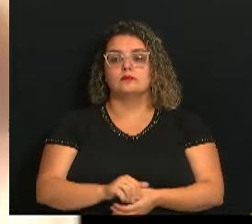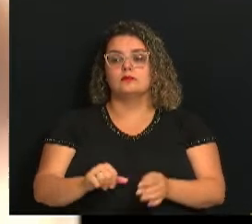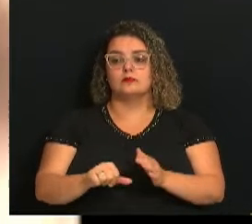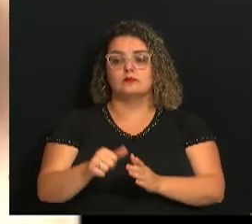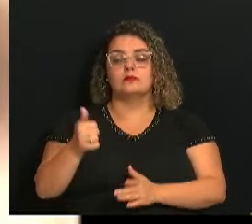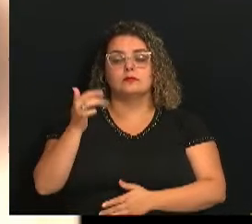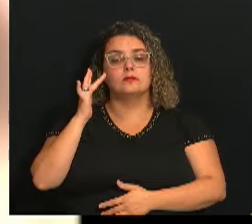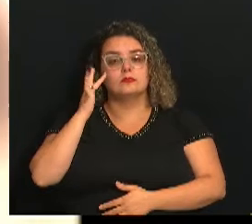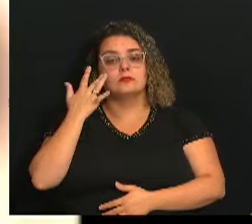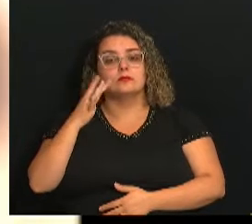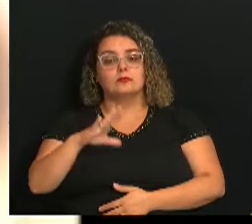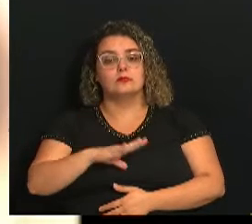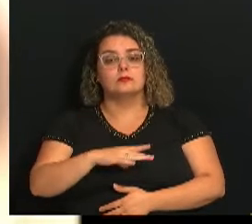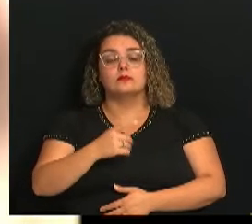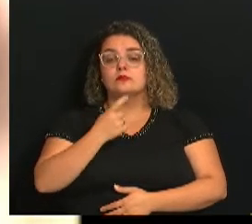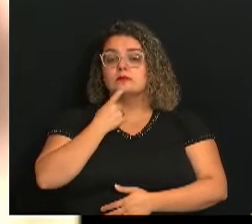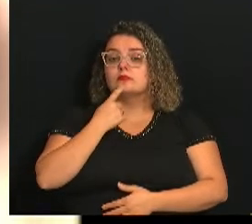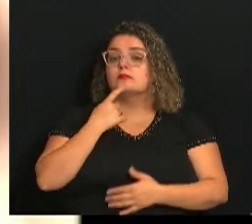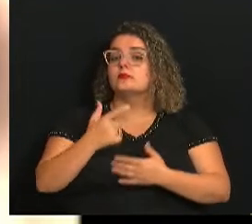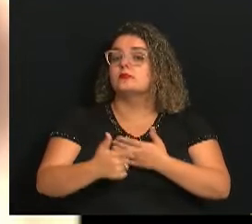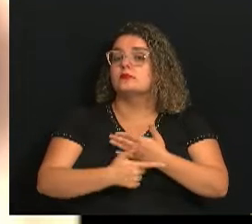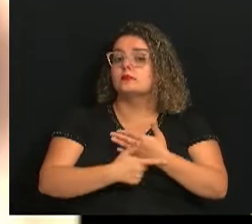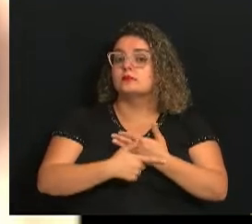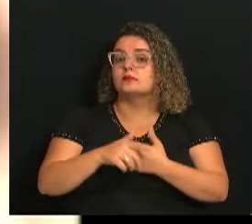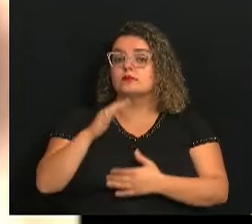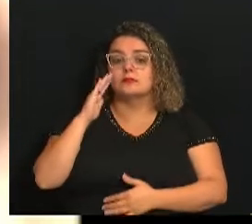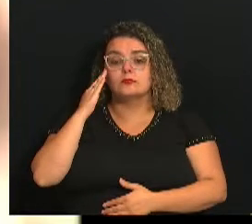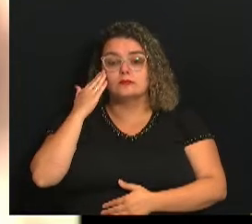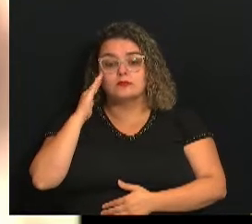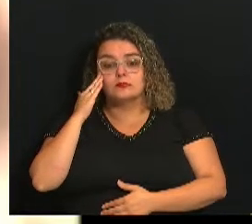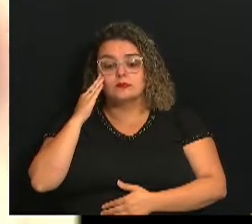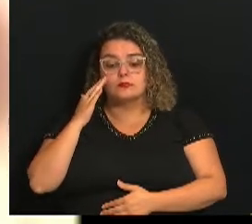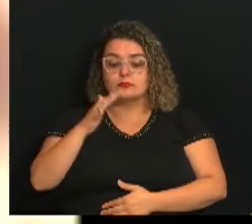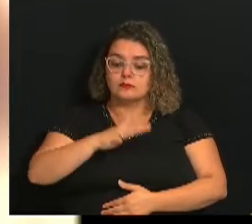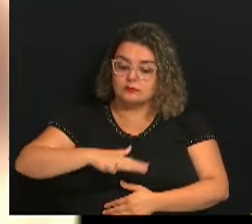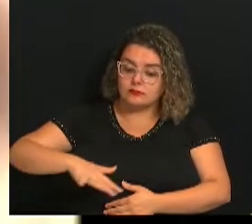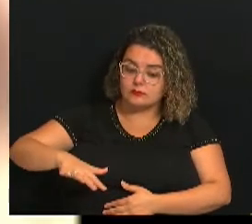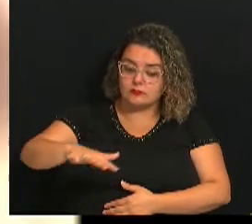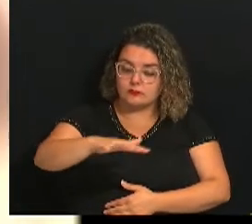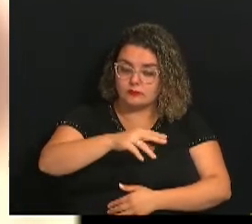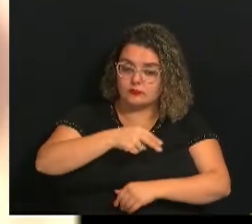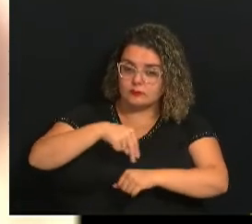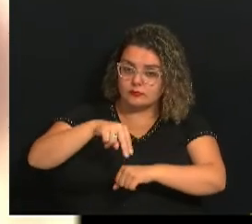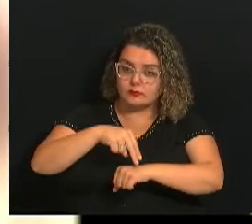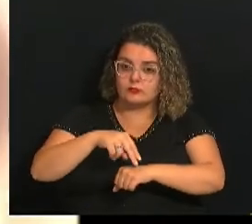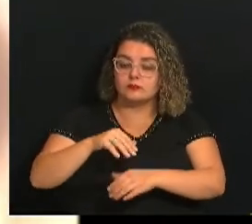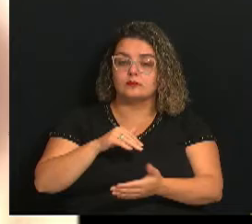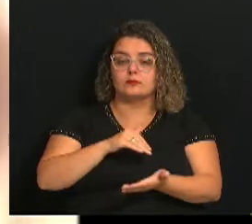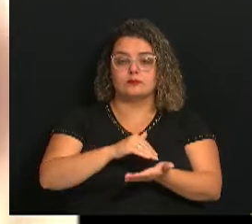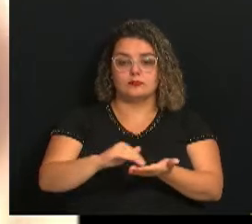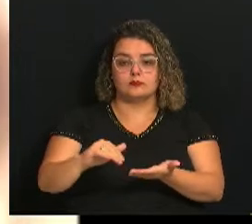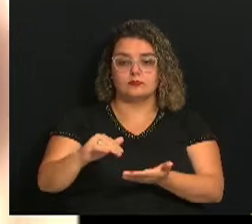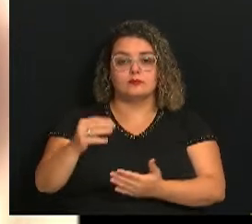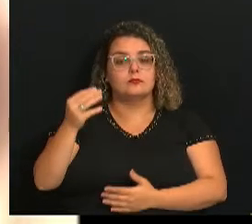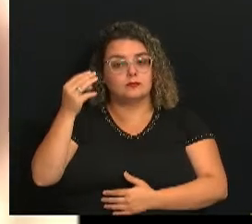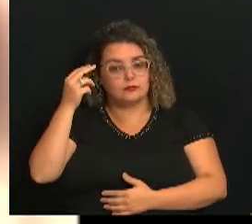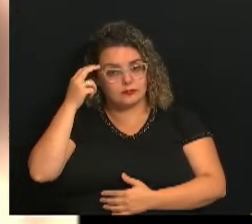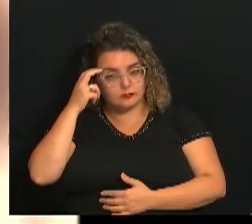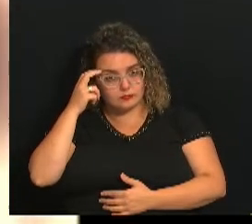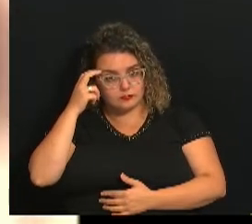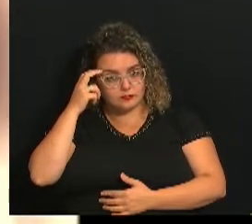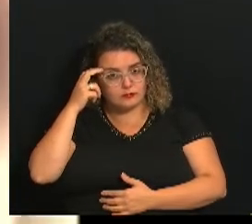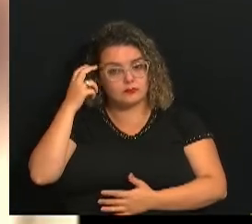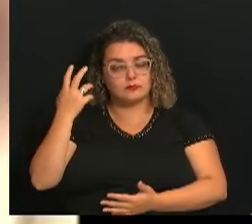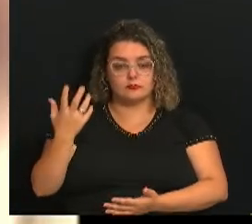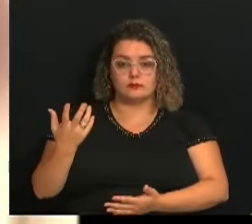um papel para a gente entender um pouco o cenário nacional, porque a Secretaria de Cultura, enquanto